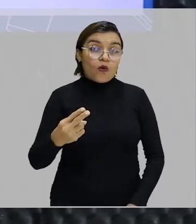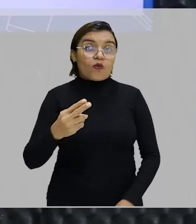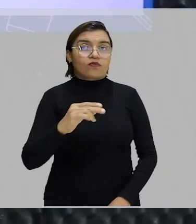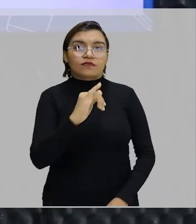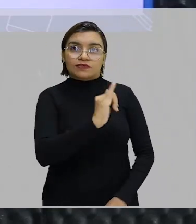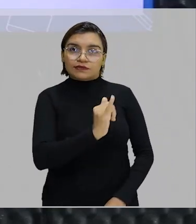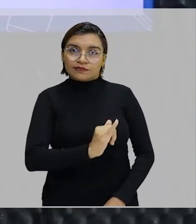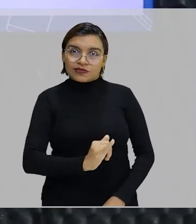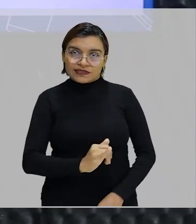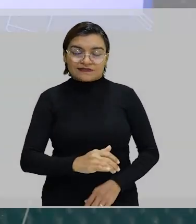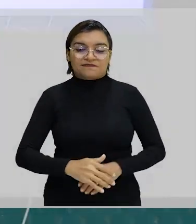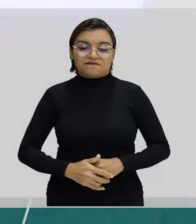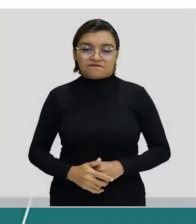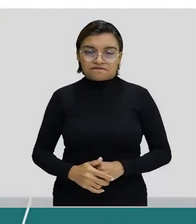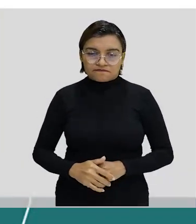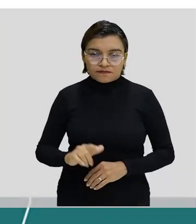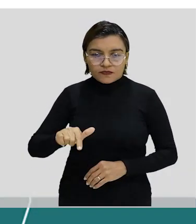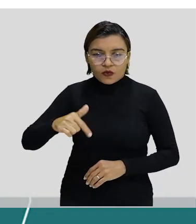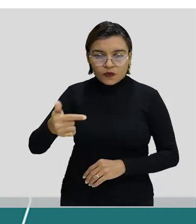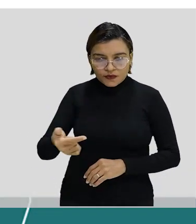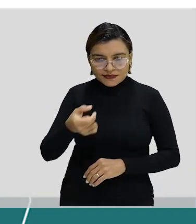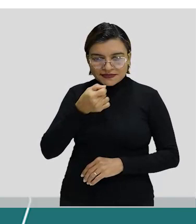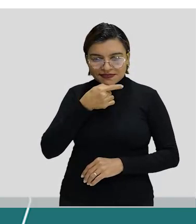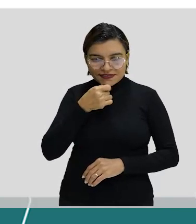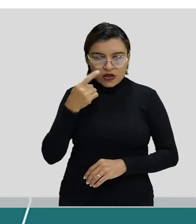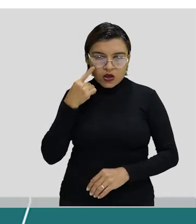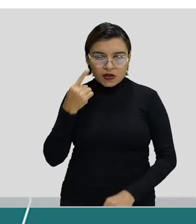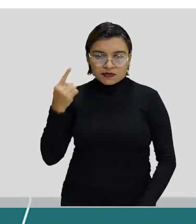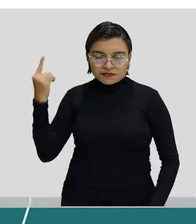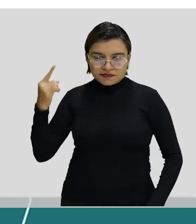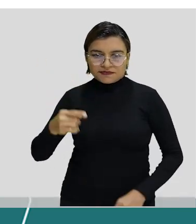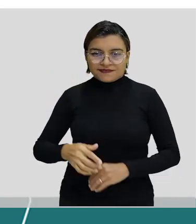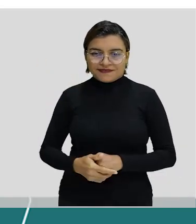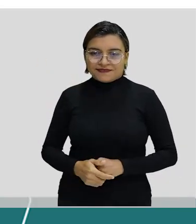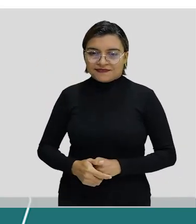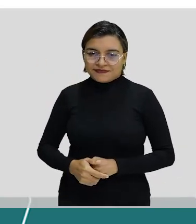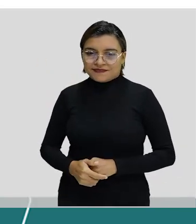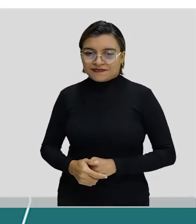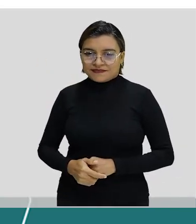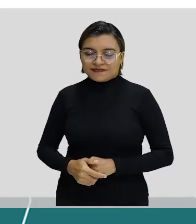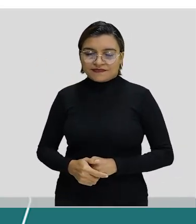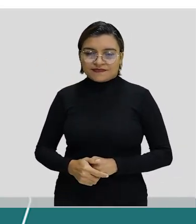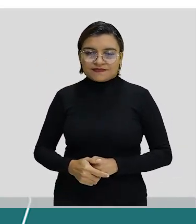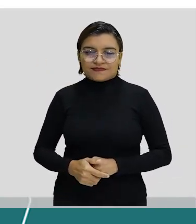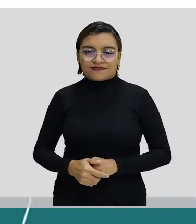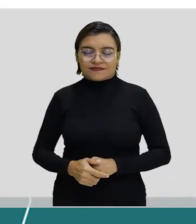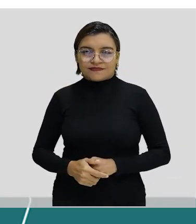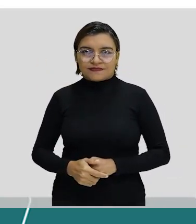isso aqui que é muito engraçado. Após utilizar o sanitário, lave as mãos.